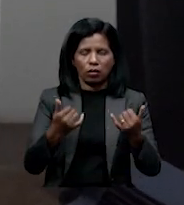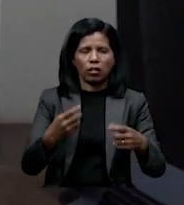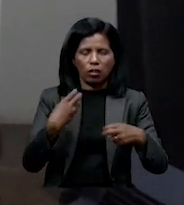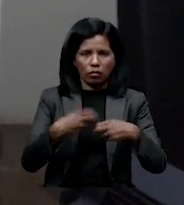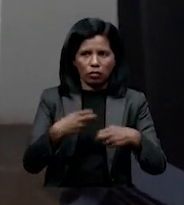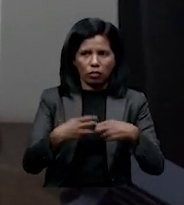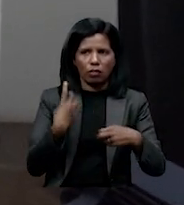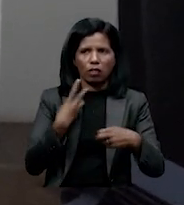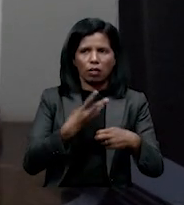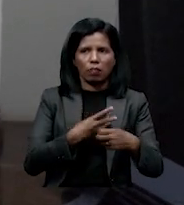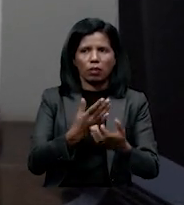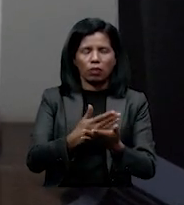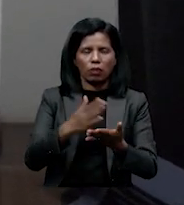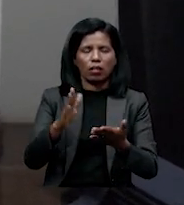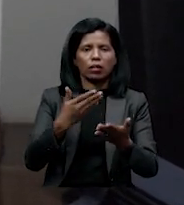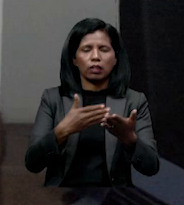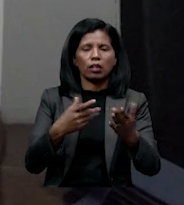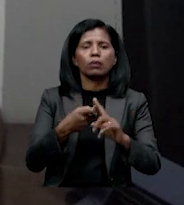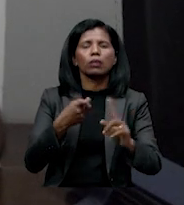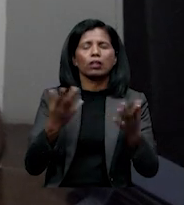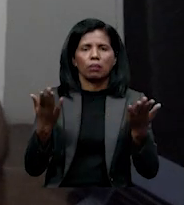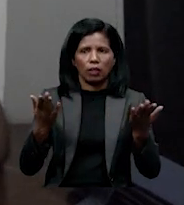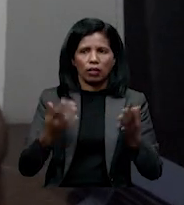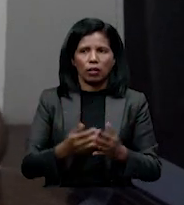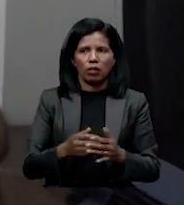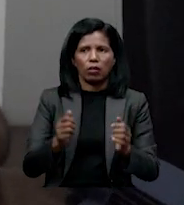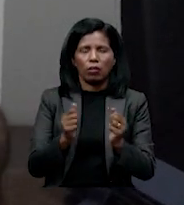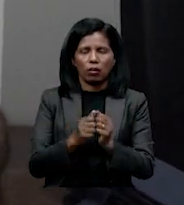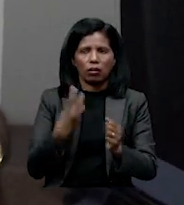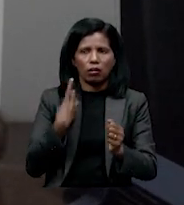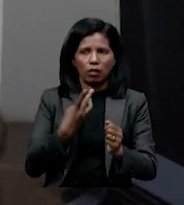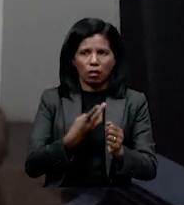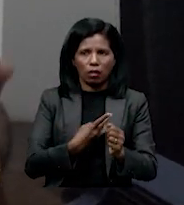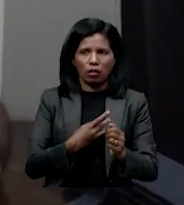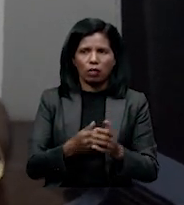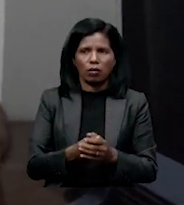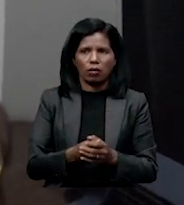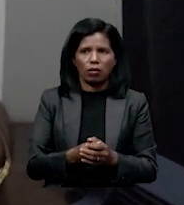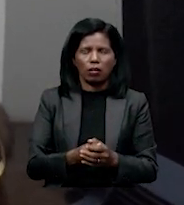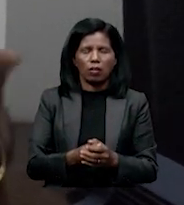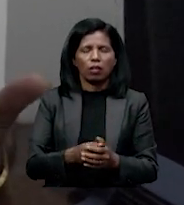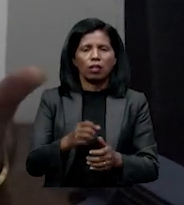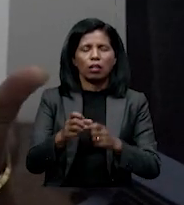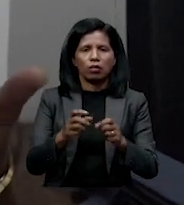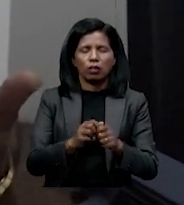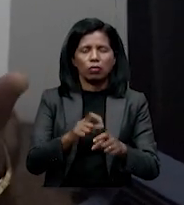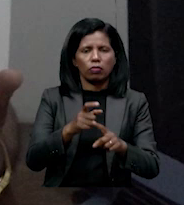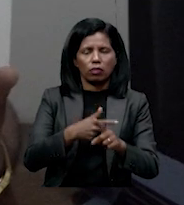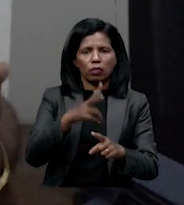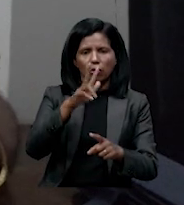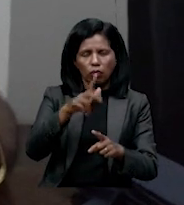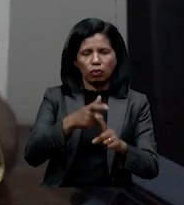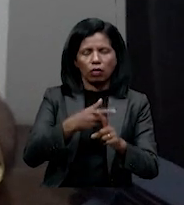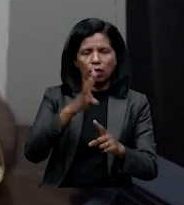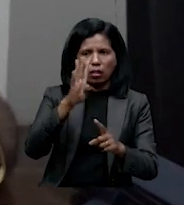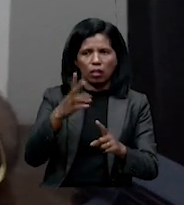difficulta ame at holos sangus ne be. Então, eu tinha uma negociação por quase 3, 4 meses e